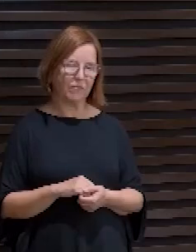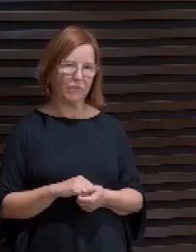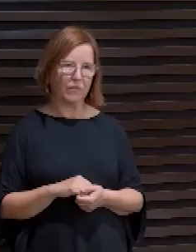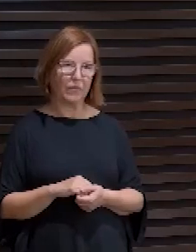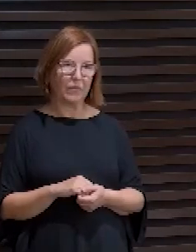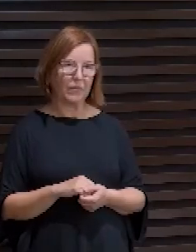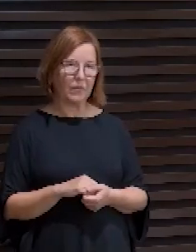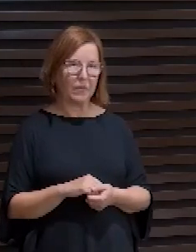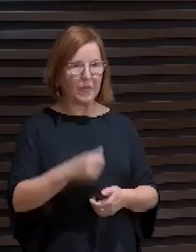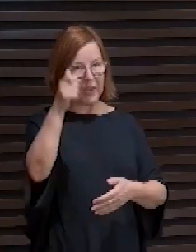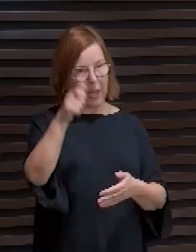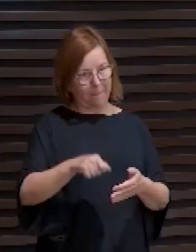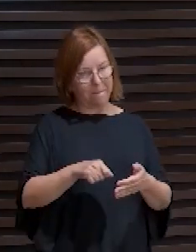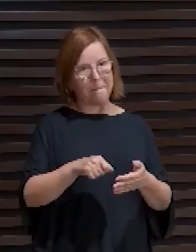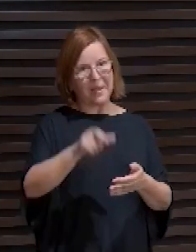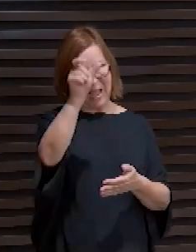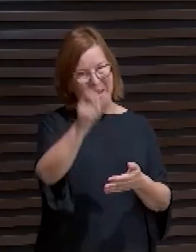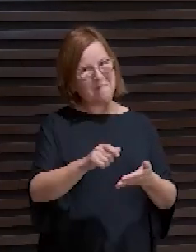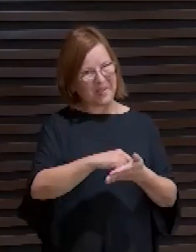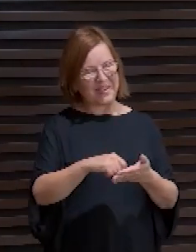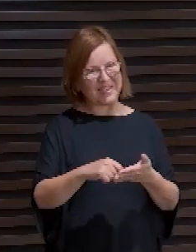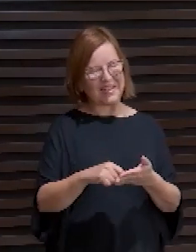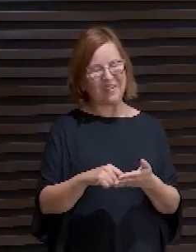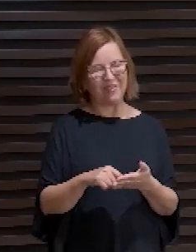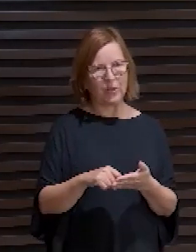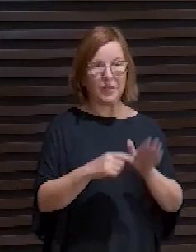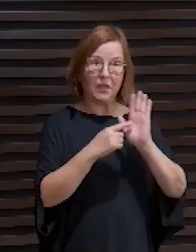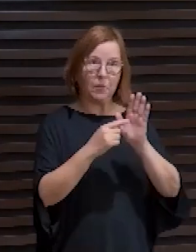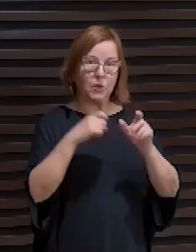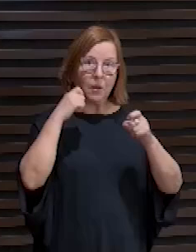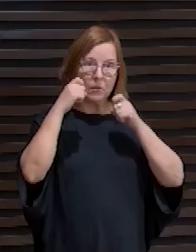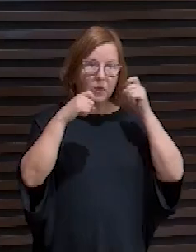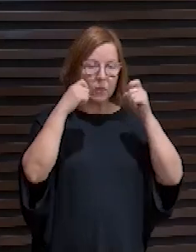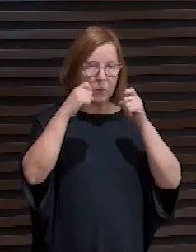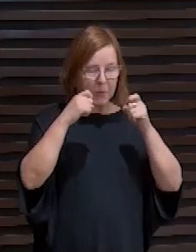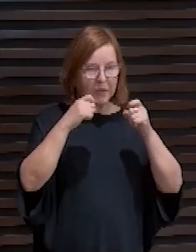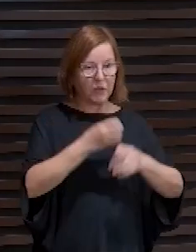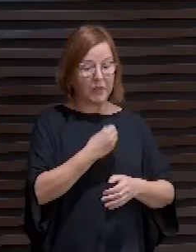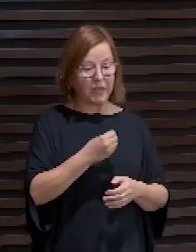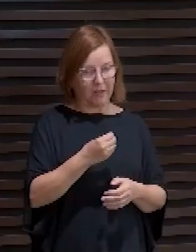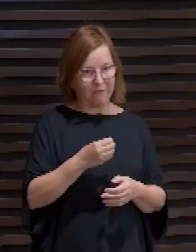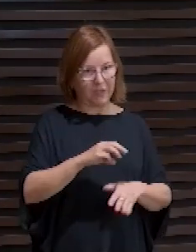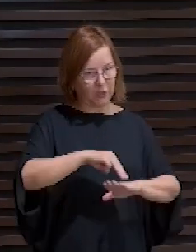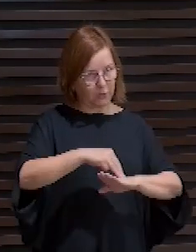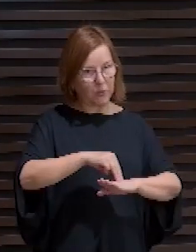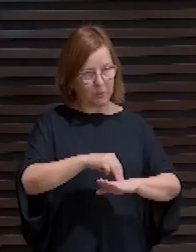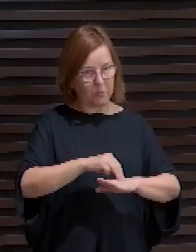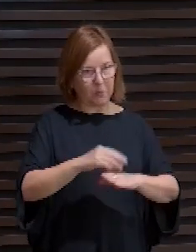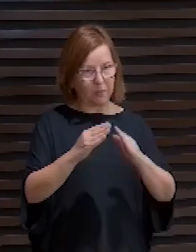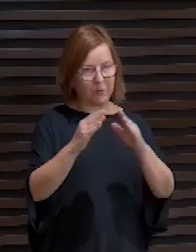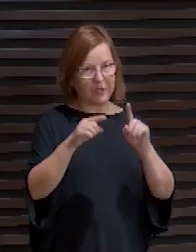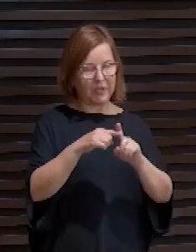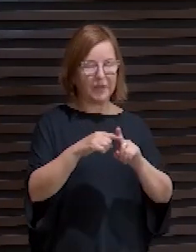aos Hebreus demonstra a preocupação quanto à vida dos membros da comunidade frente às